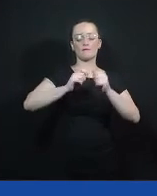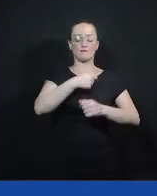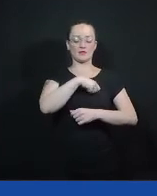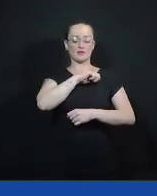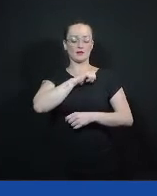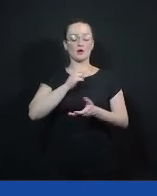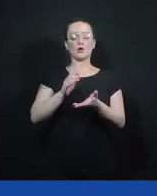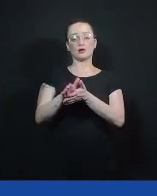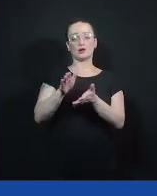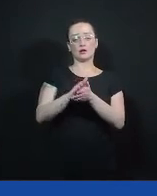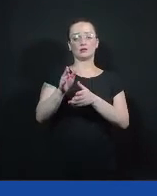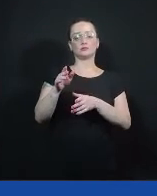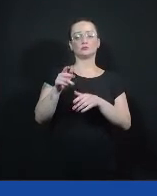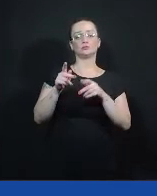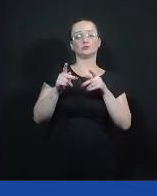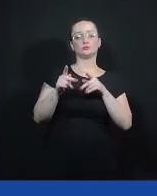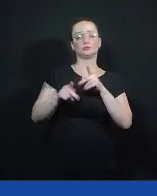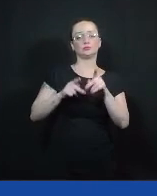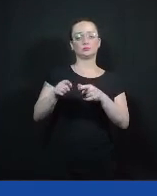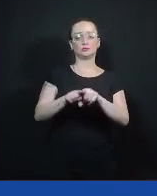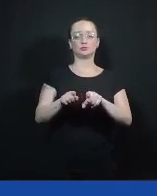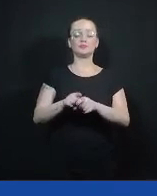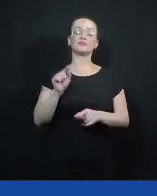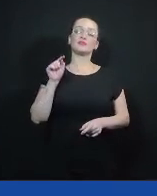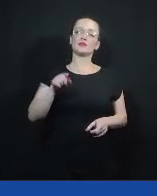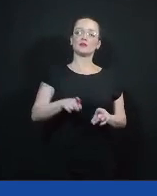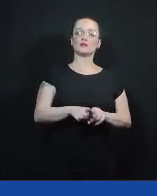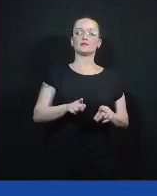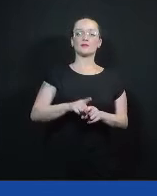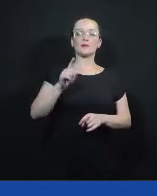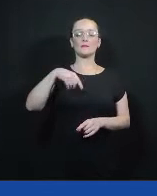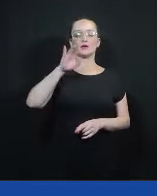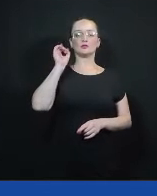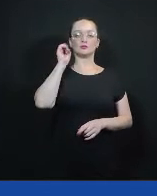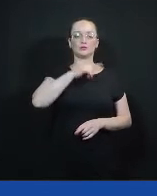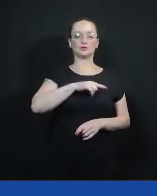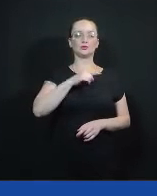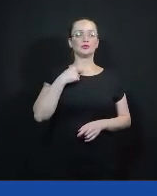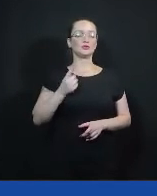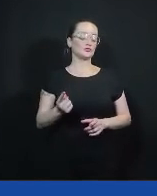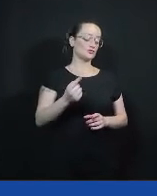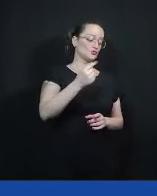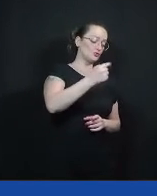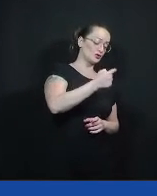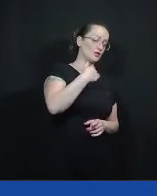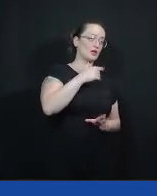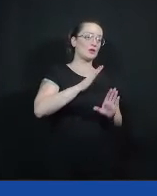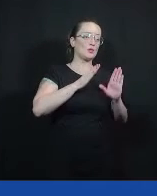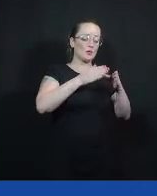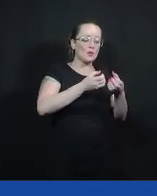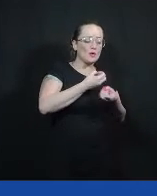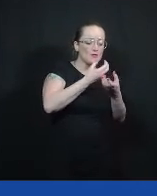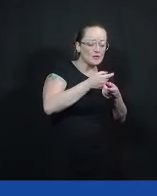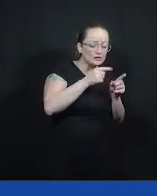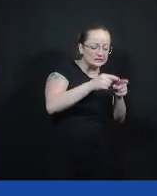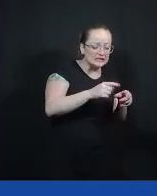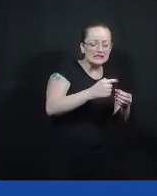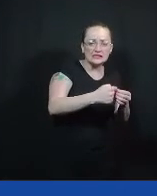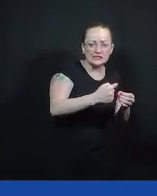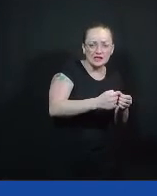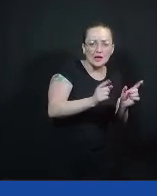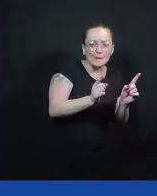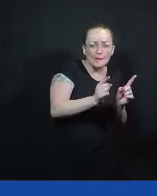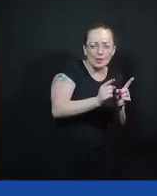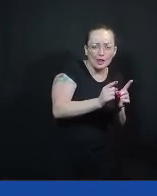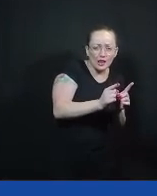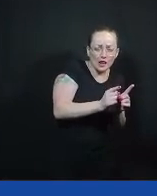fiscalização em relação a gastos públicos. É claro que isso acaba sendo mais difícil de ir lá no microdado, ou seja, de ir numa cidade